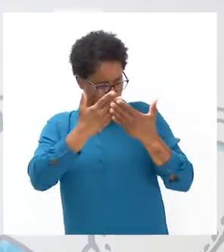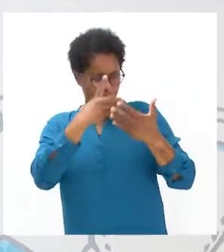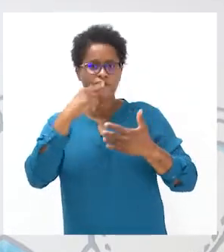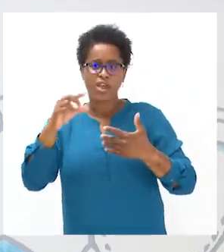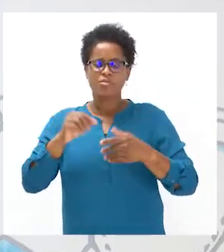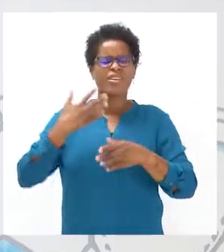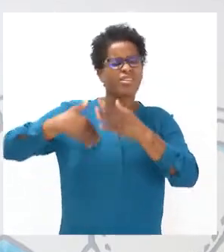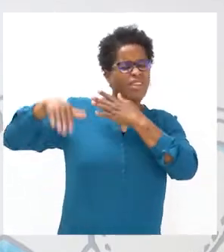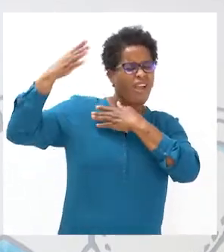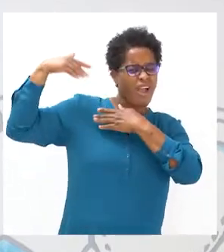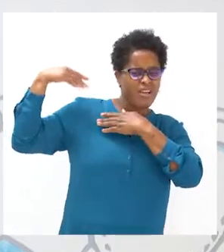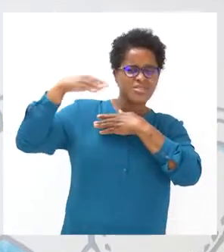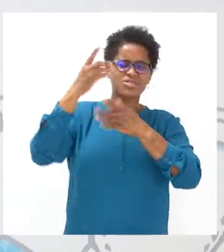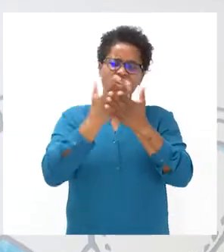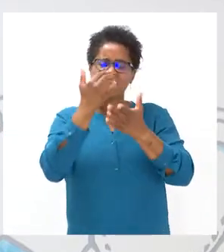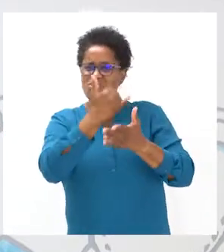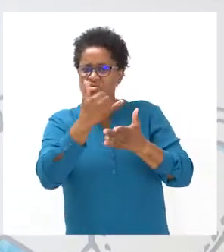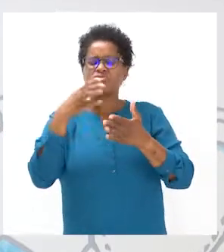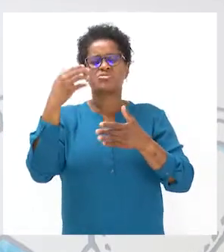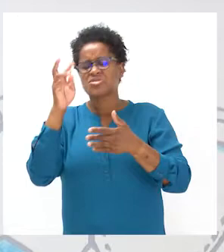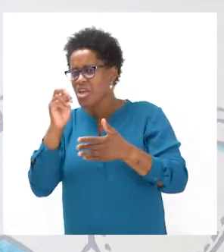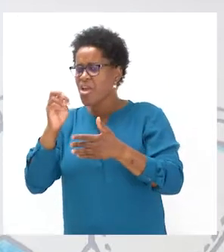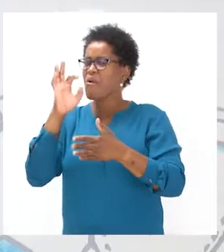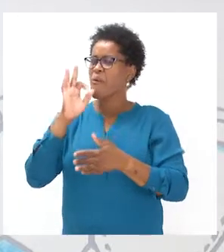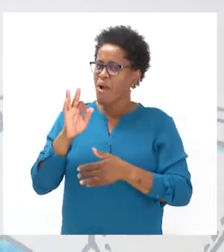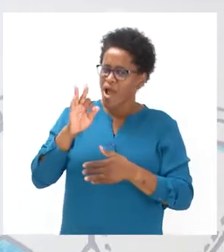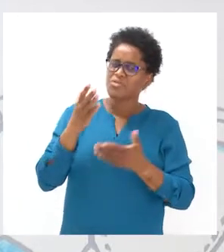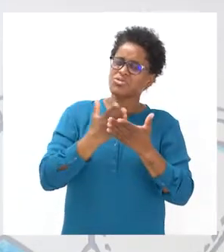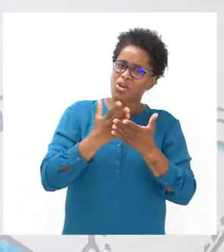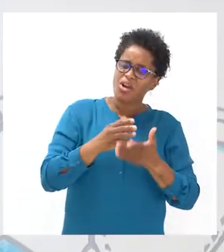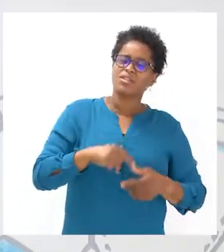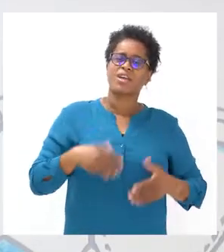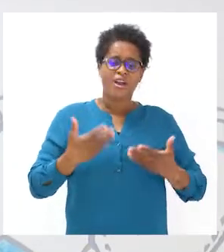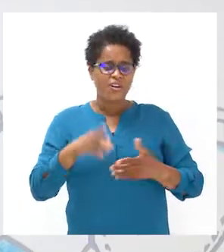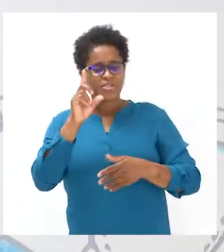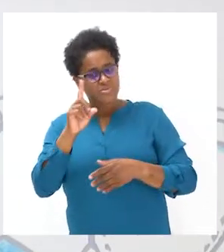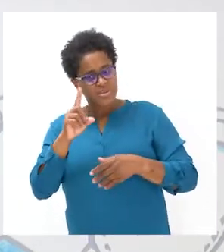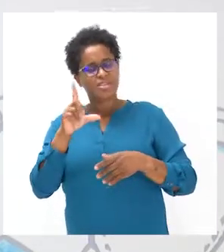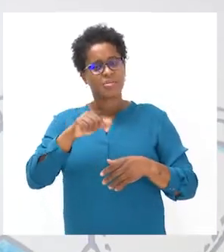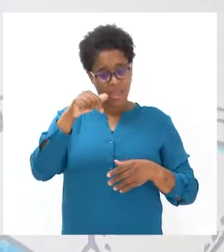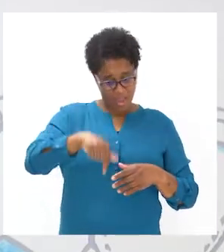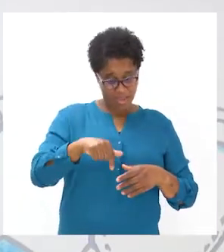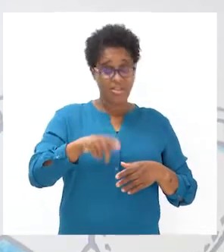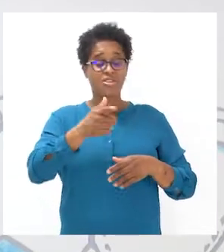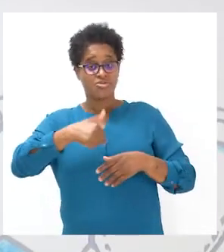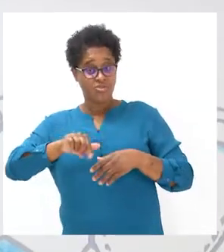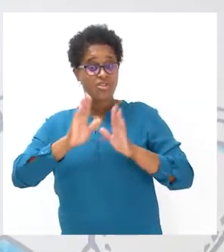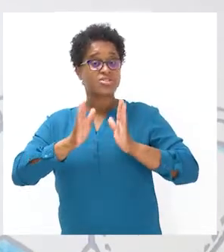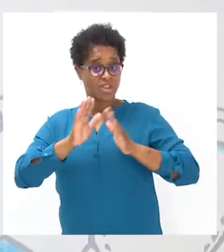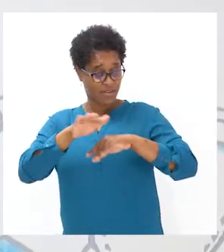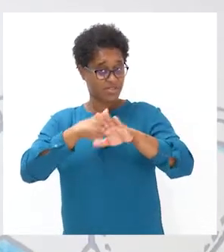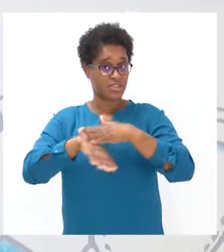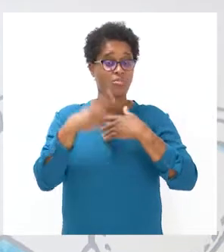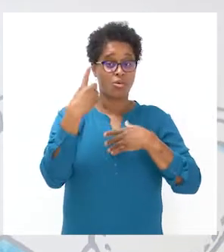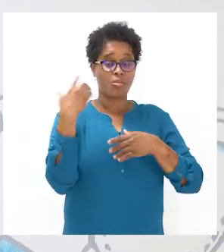desde o segundo ano, terceiro ano, quarto ano, quinto ano e agora estamos no sexto e também aqui nós já fizemos uma aula